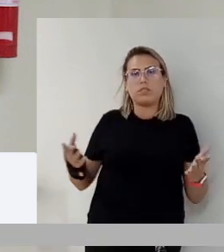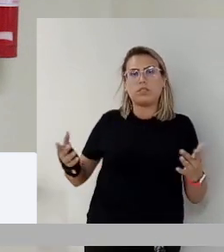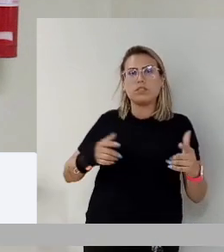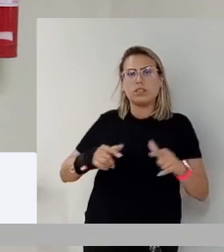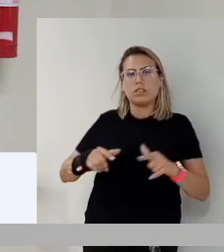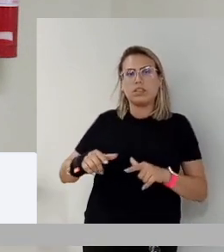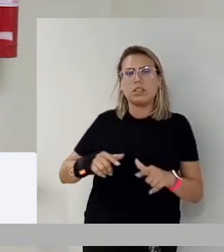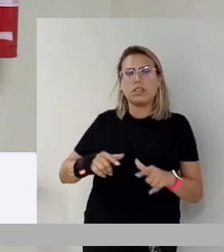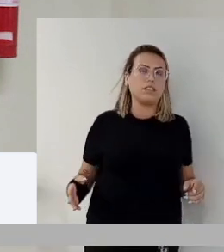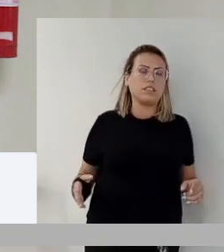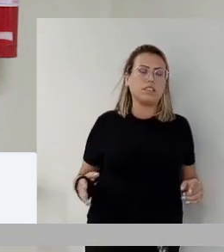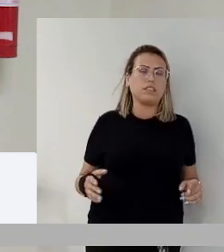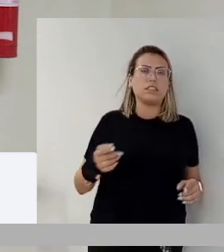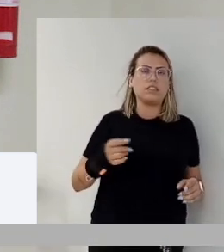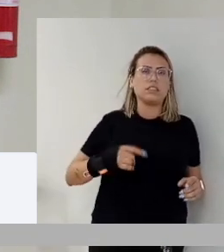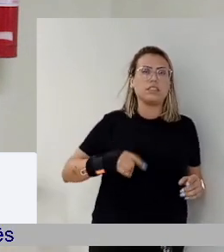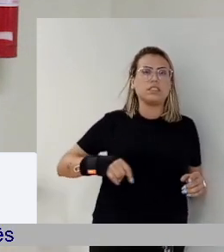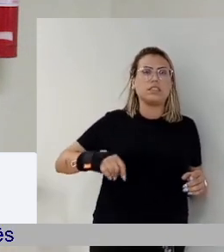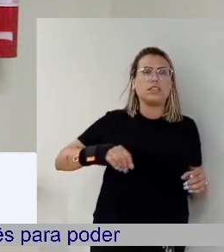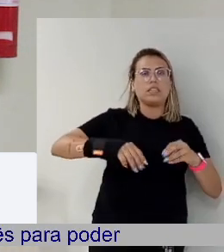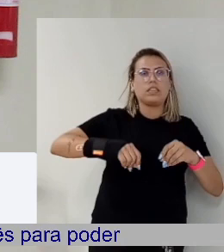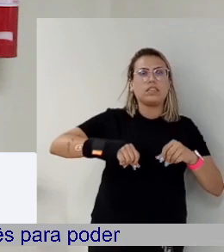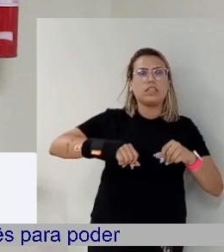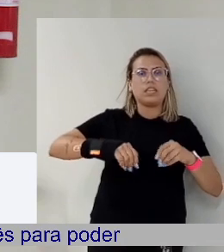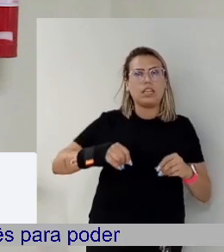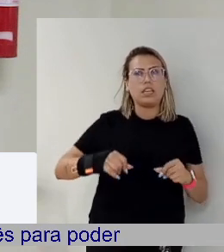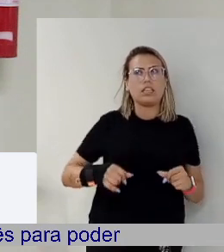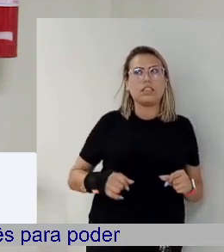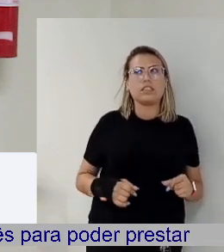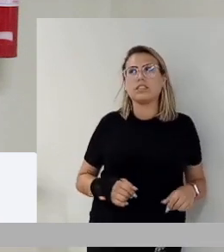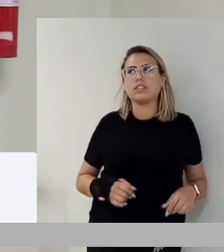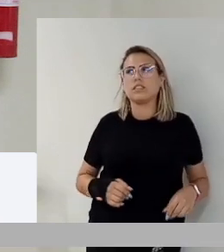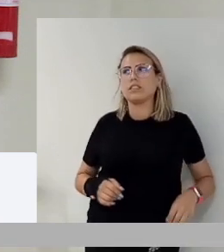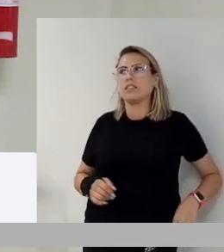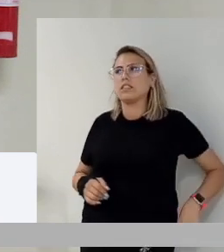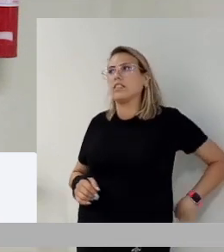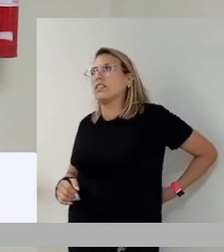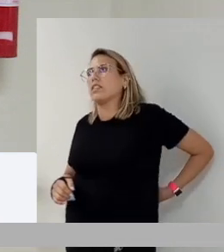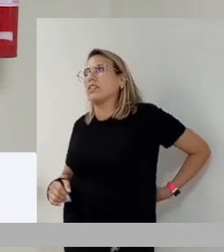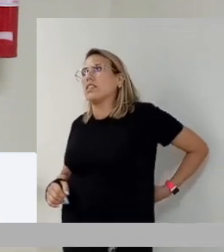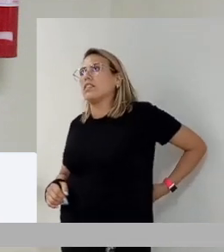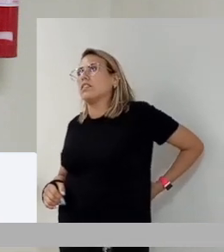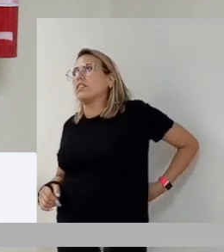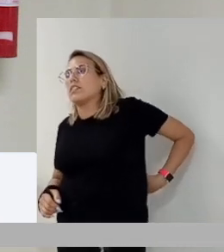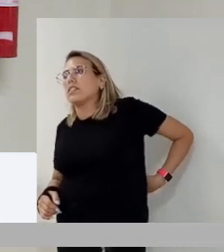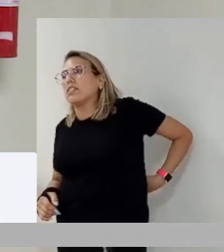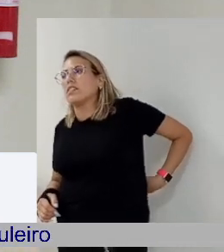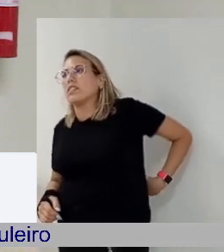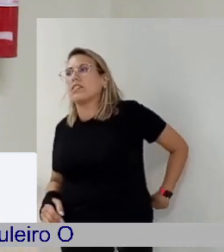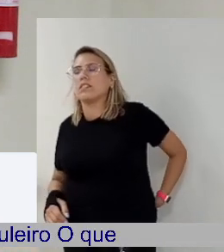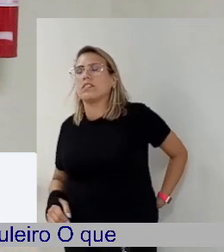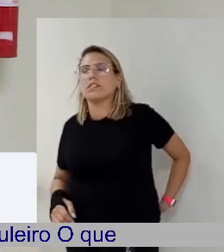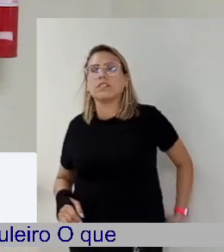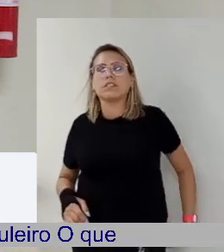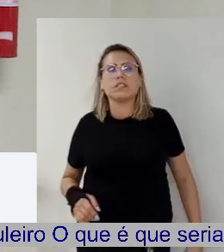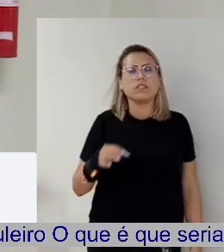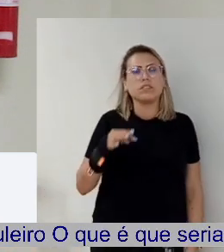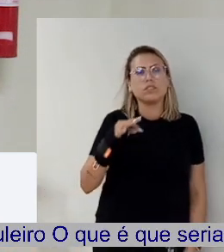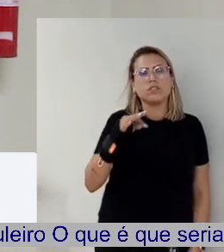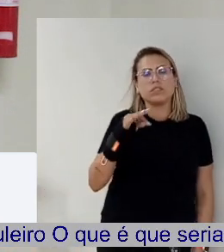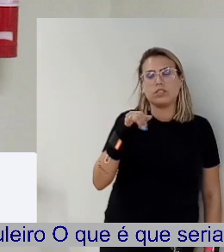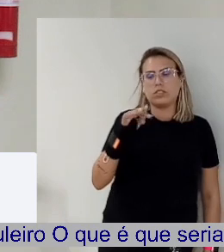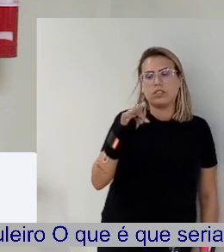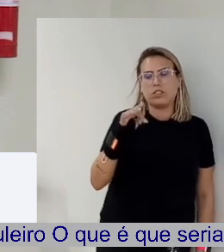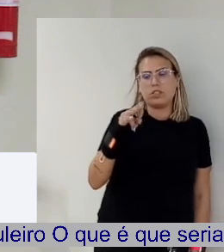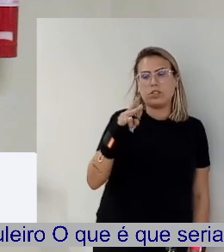idass aquelas terras que foram medidas né questão da do do título da terra Pois é